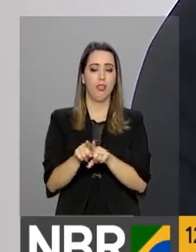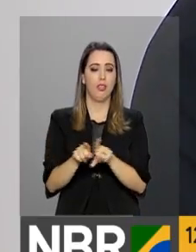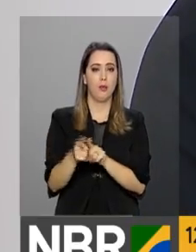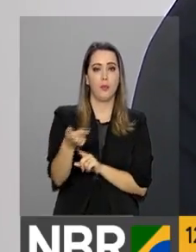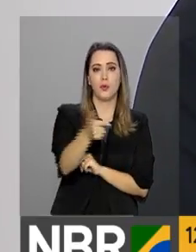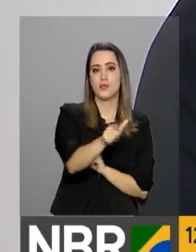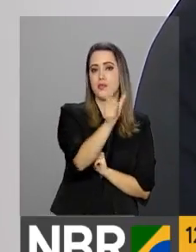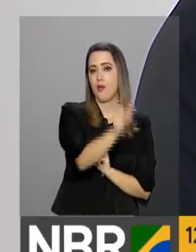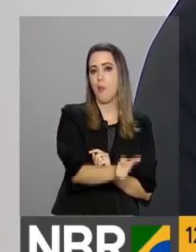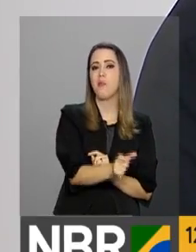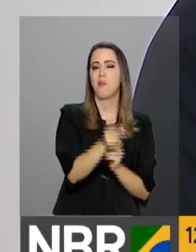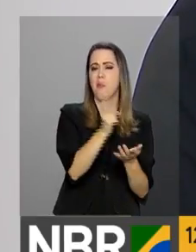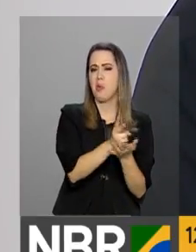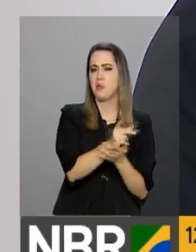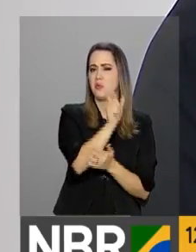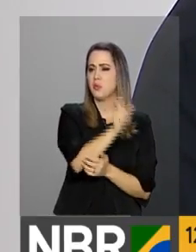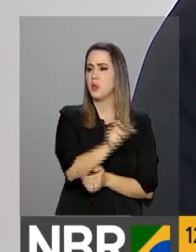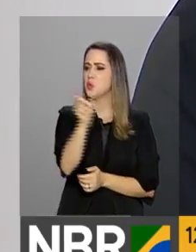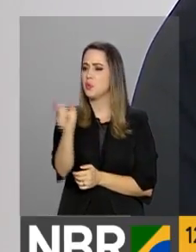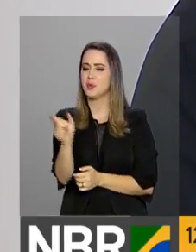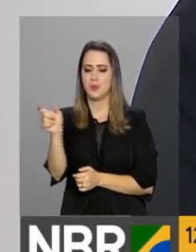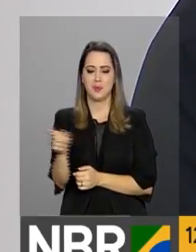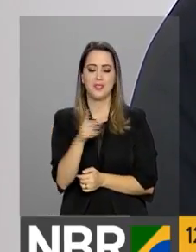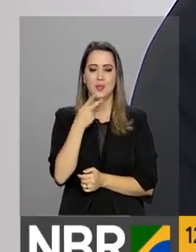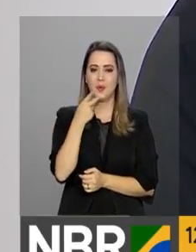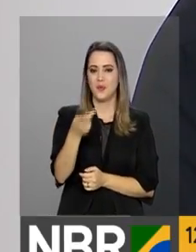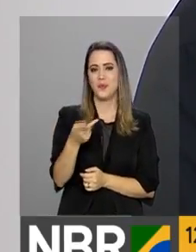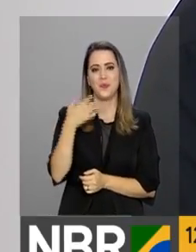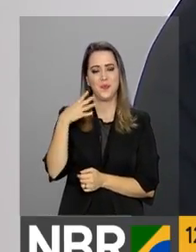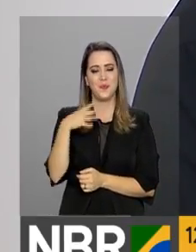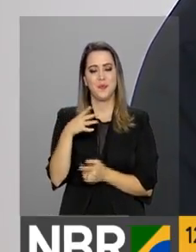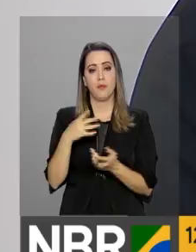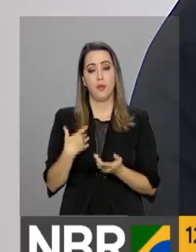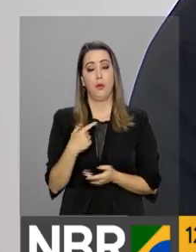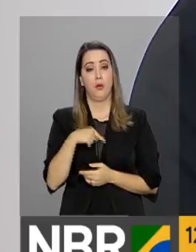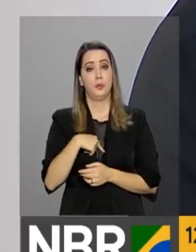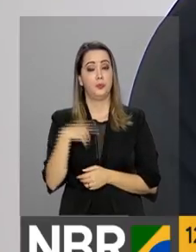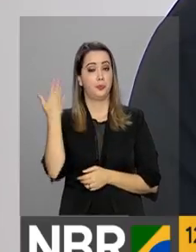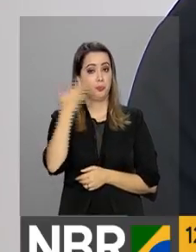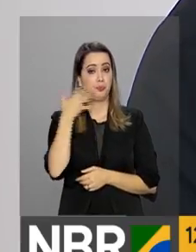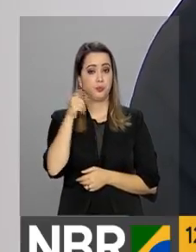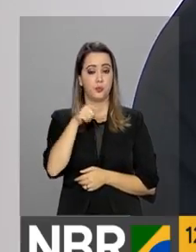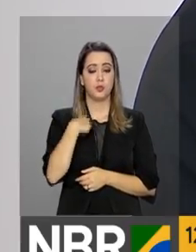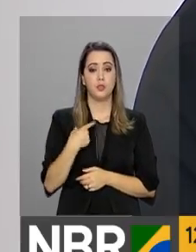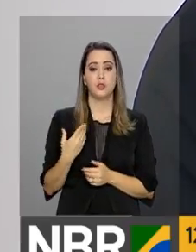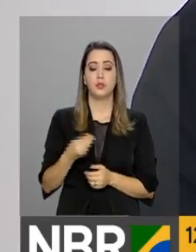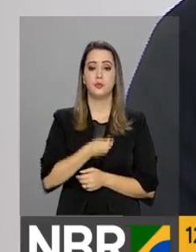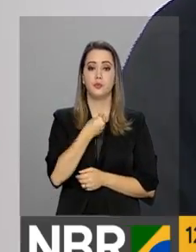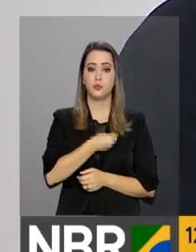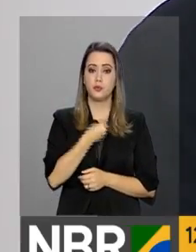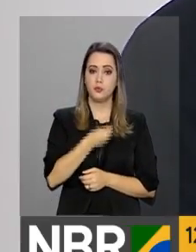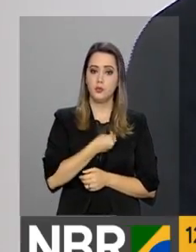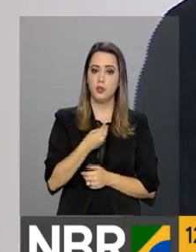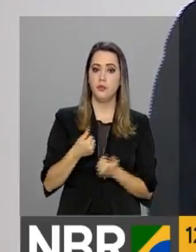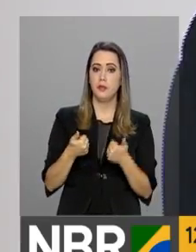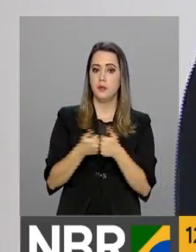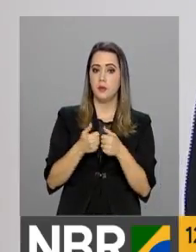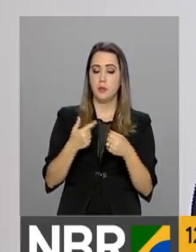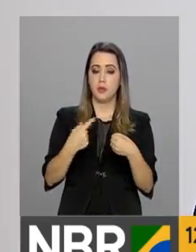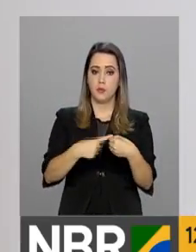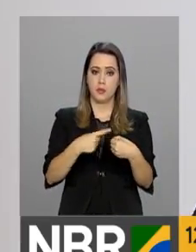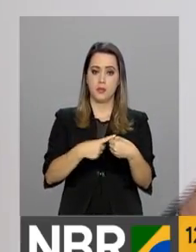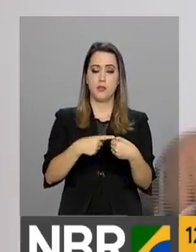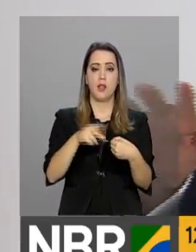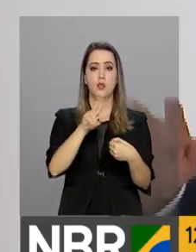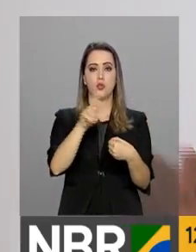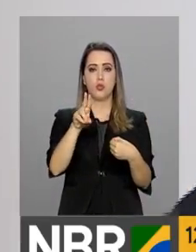da água eu conto sempre que eu morava um dia tema pequenas cidades margeadas sueli pelo rio tietê eo